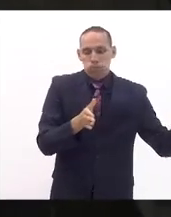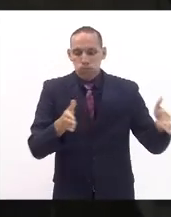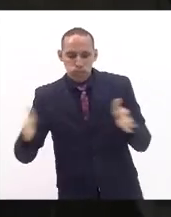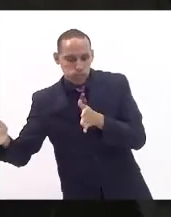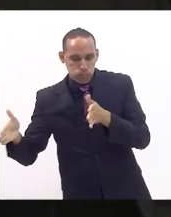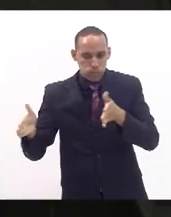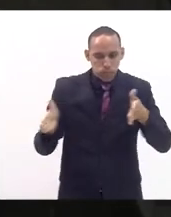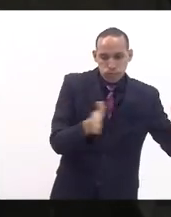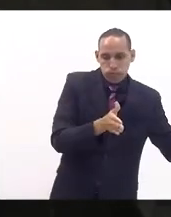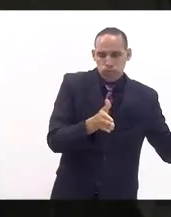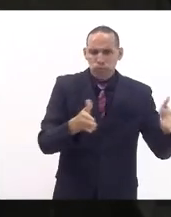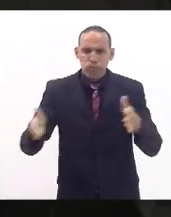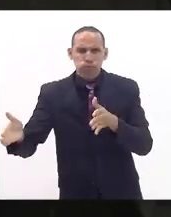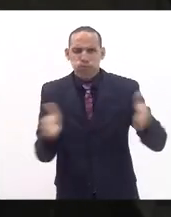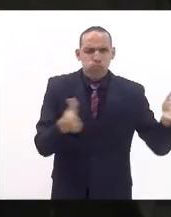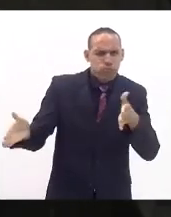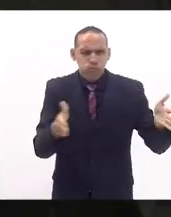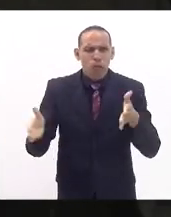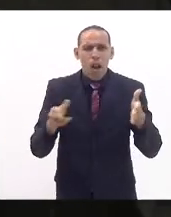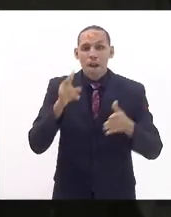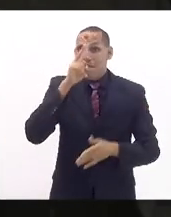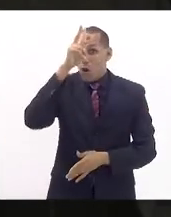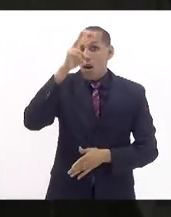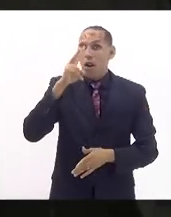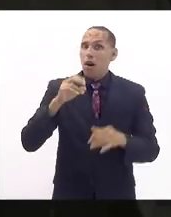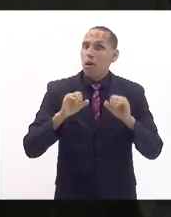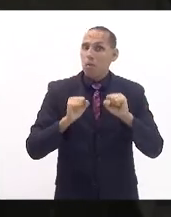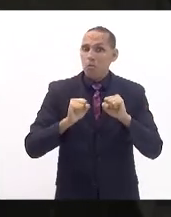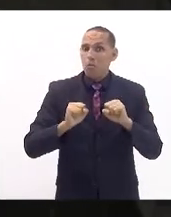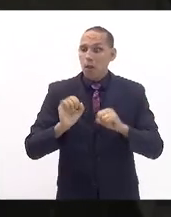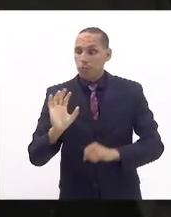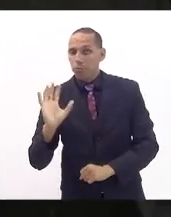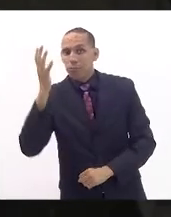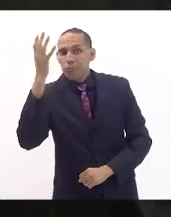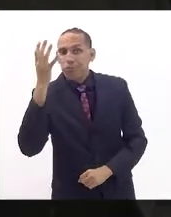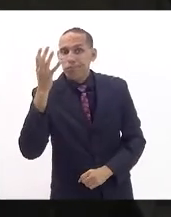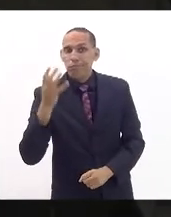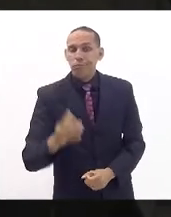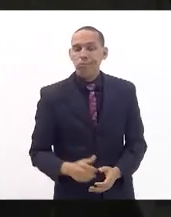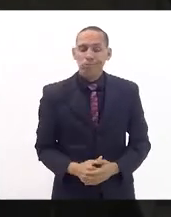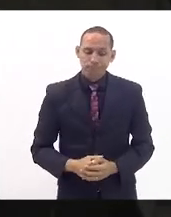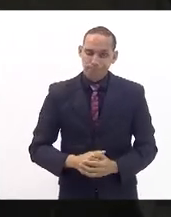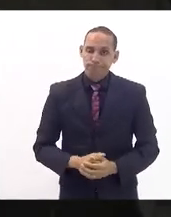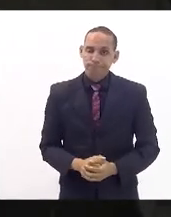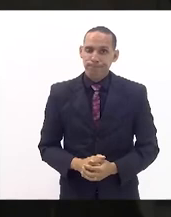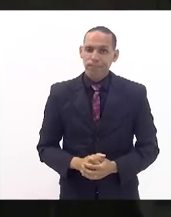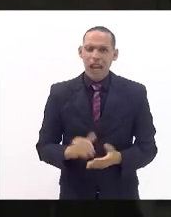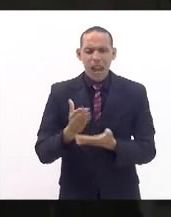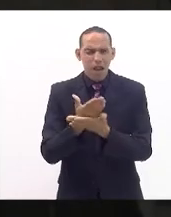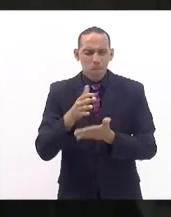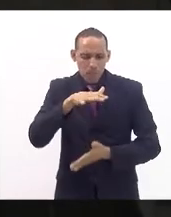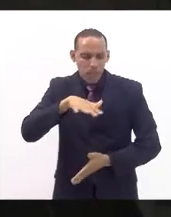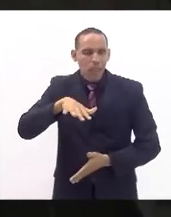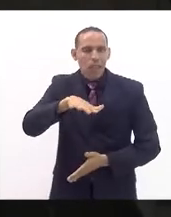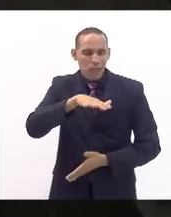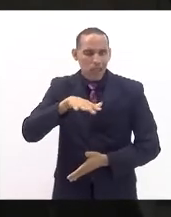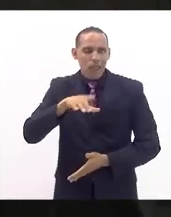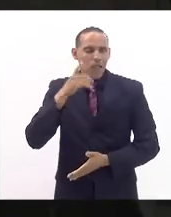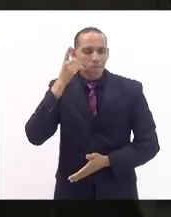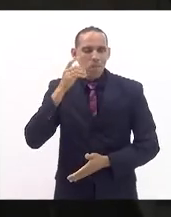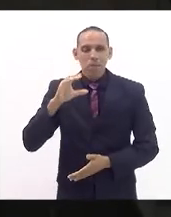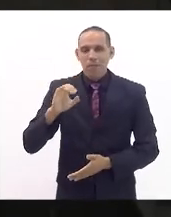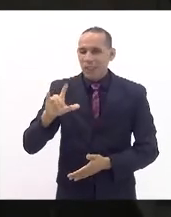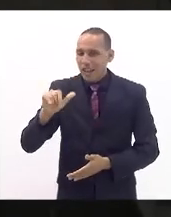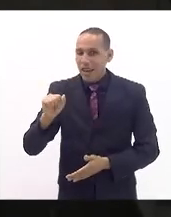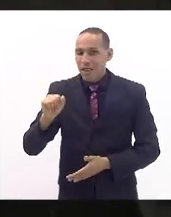ser muito fortes, podendo até provocar um acidente. Tem áreas, deputado Acélio, que o